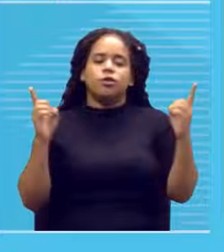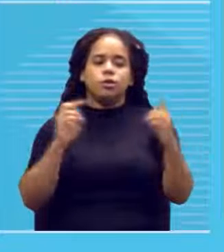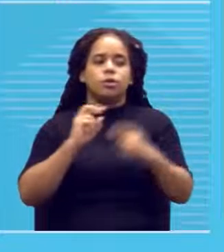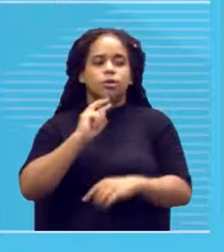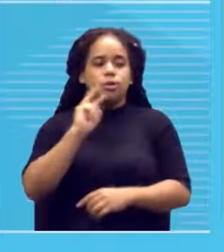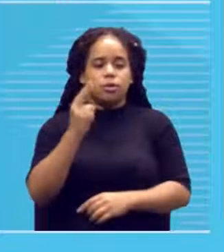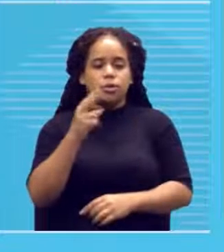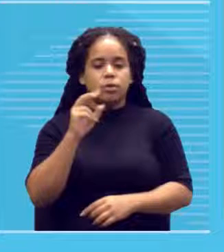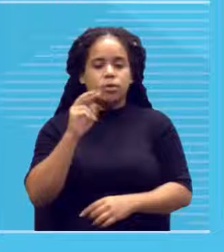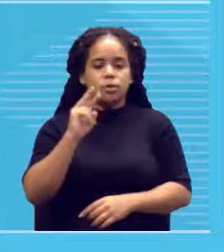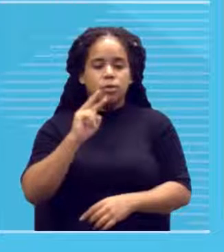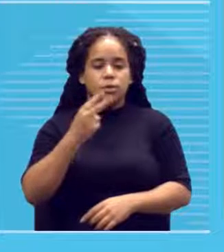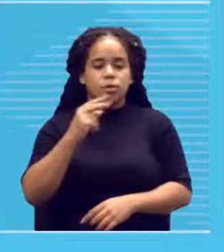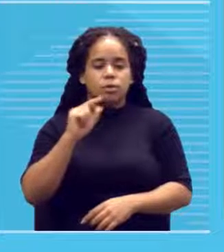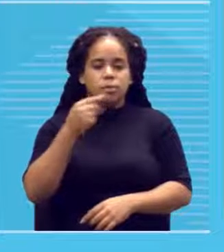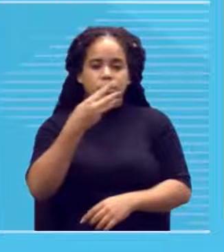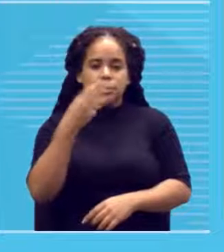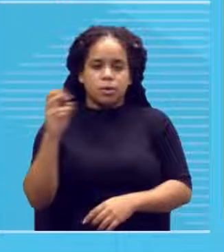2300